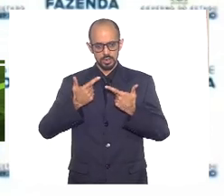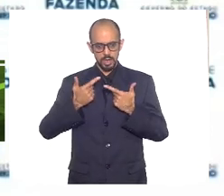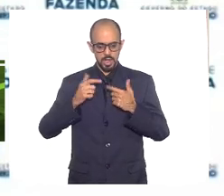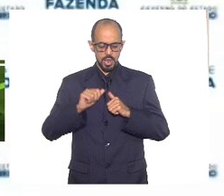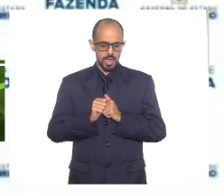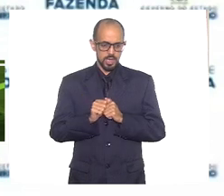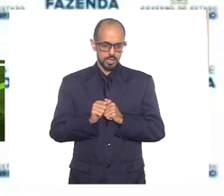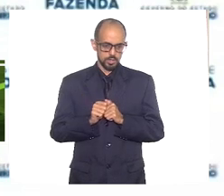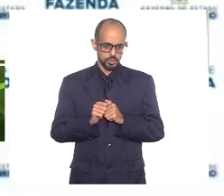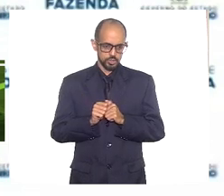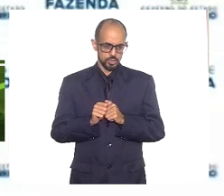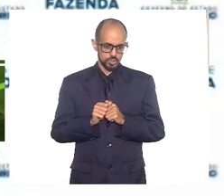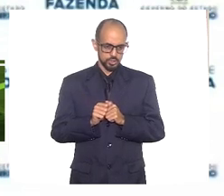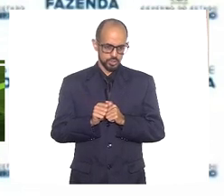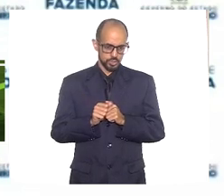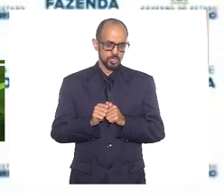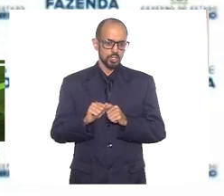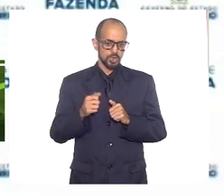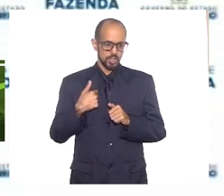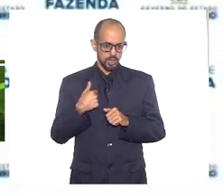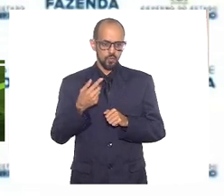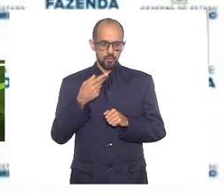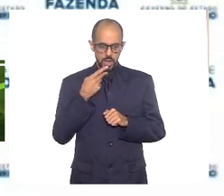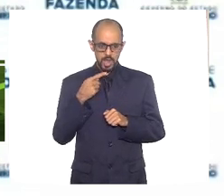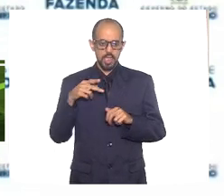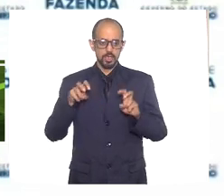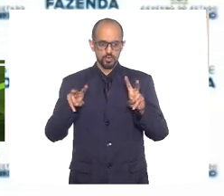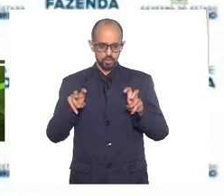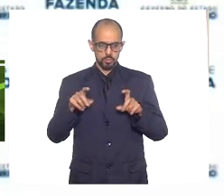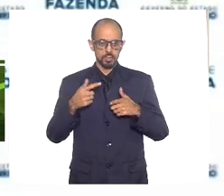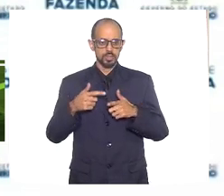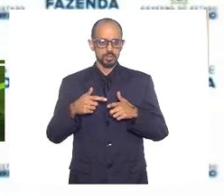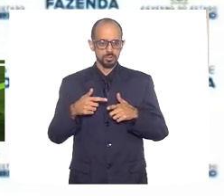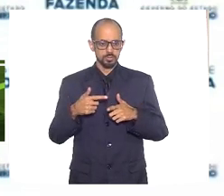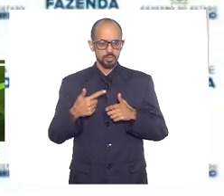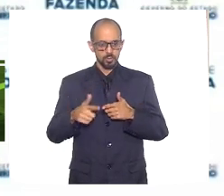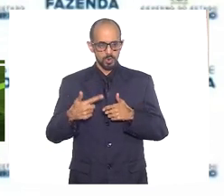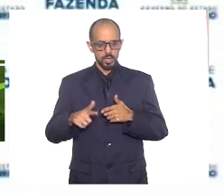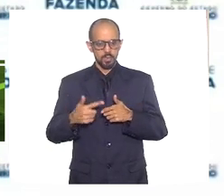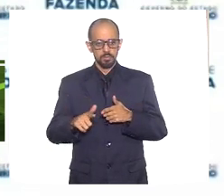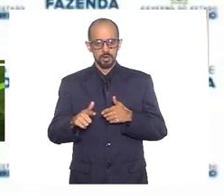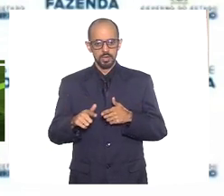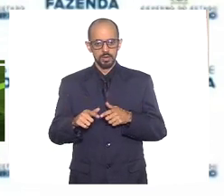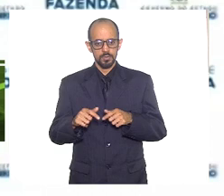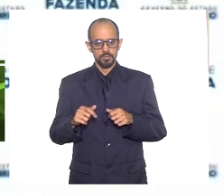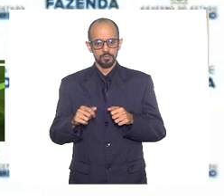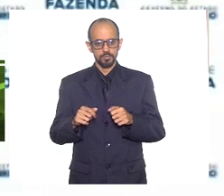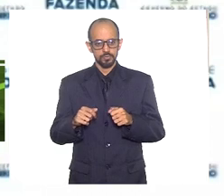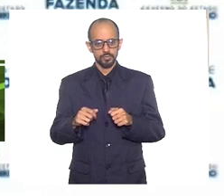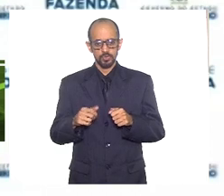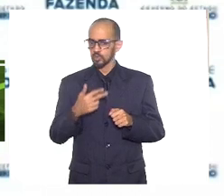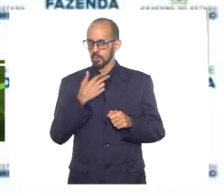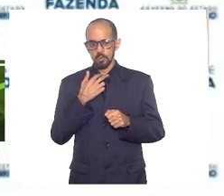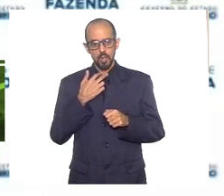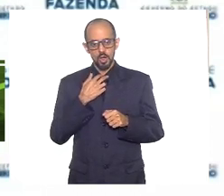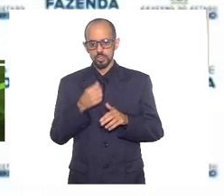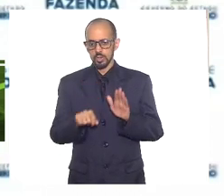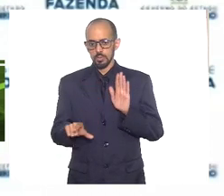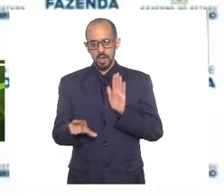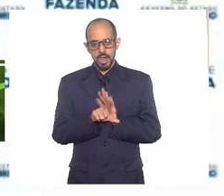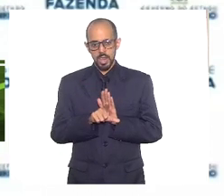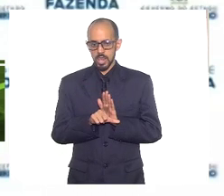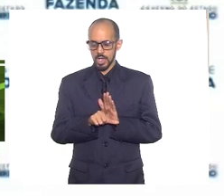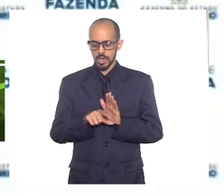questão de que isso, na verdade, pode ter uma legislação local, não me parece fazer